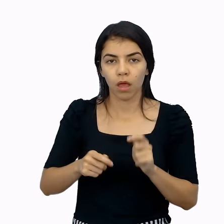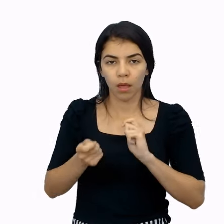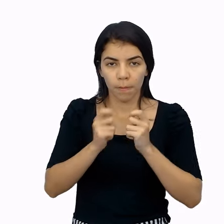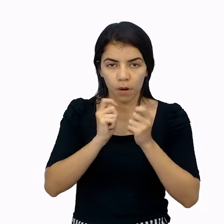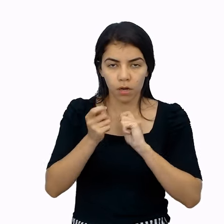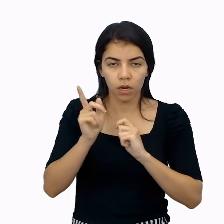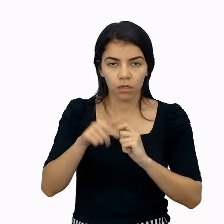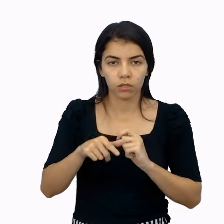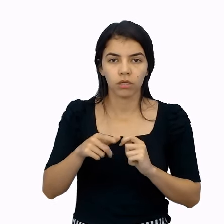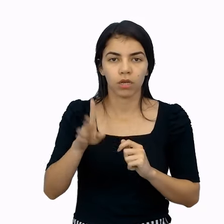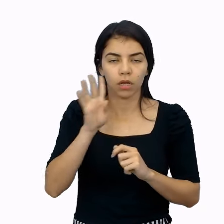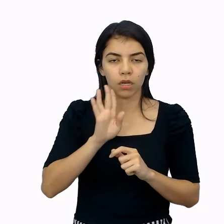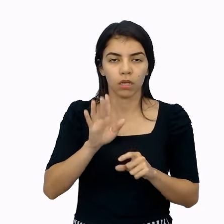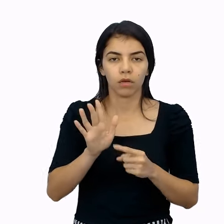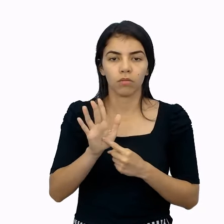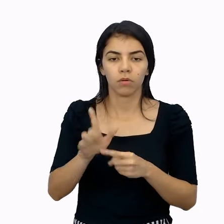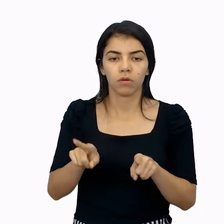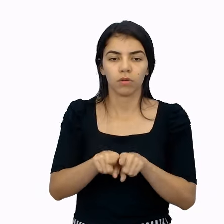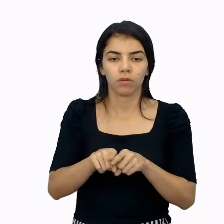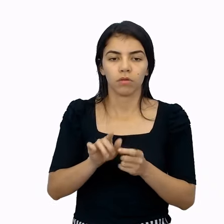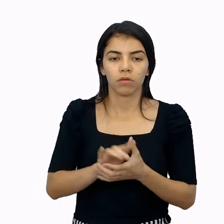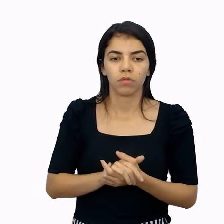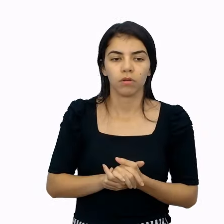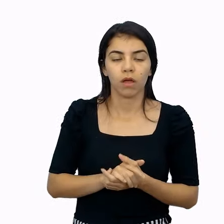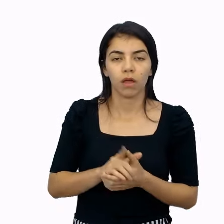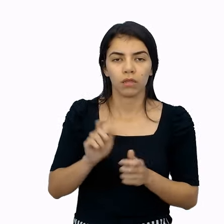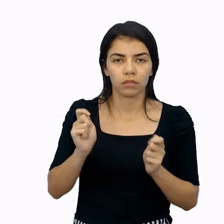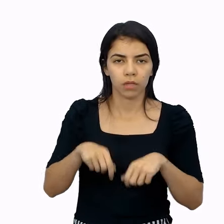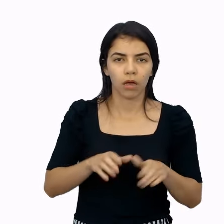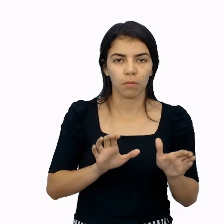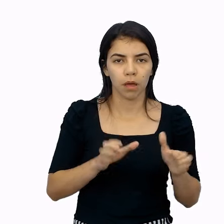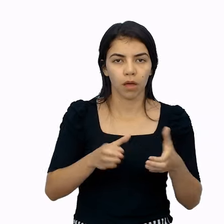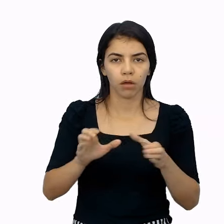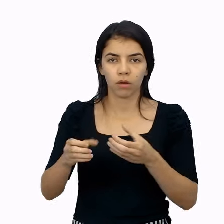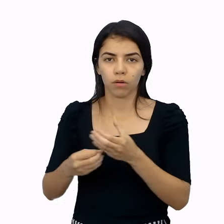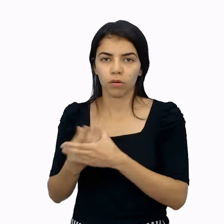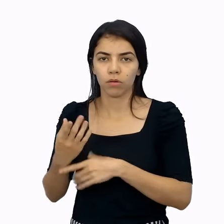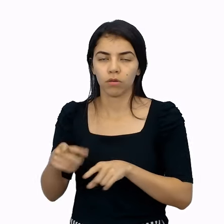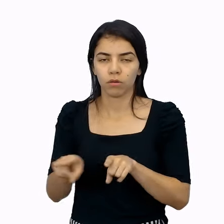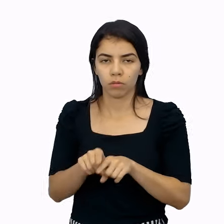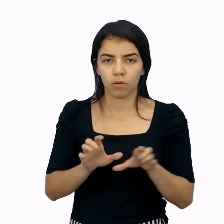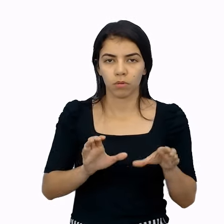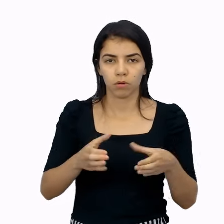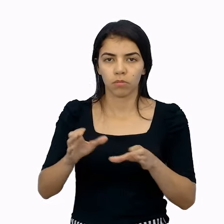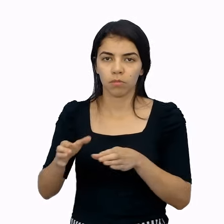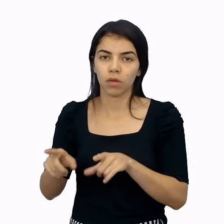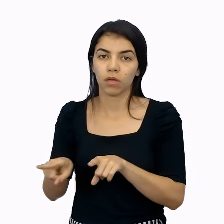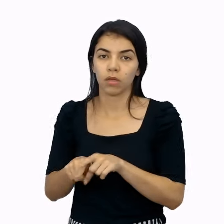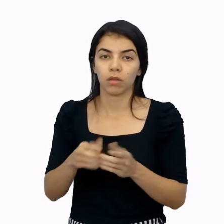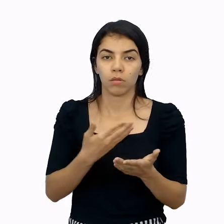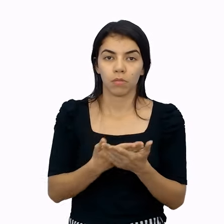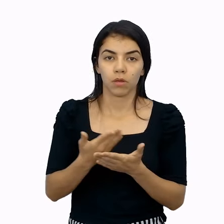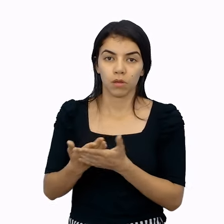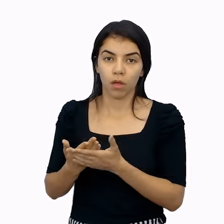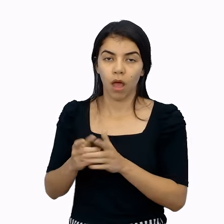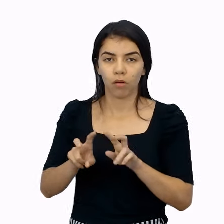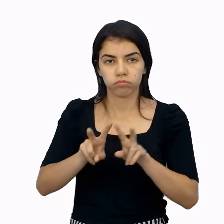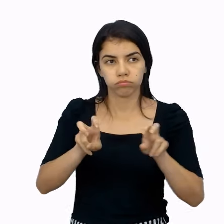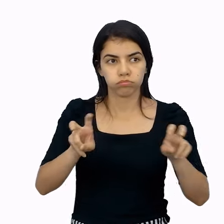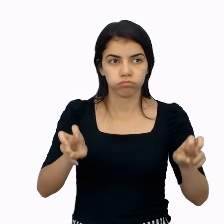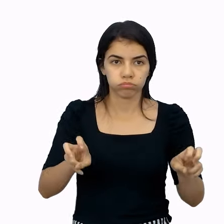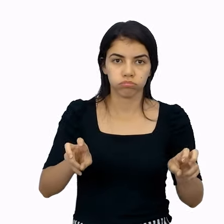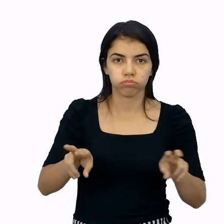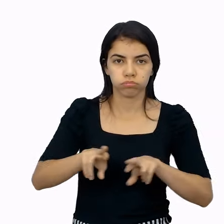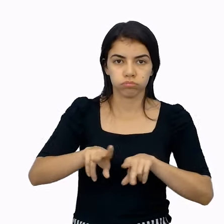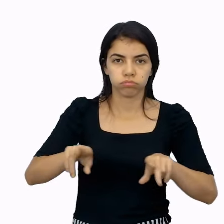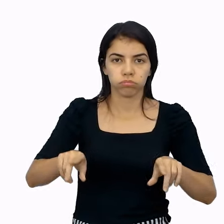tem uma questão de que eles vão se organizar em grupo, vão ser ali, de certa forma, selecionados alguns temas em que vão